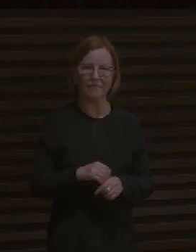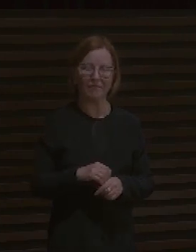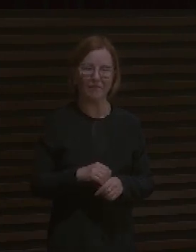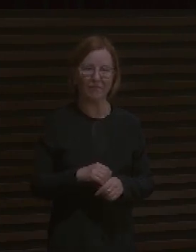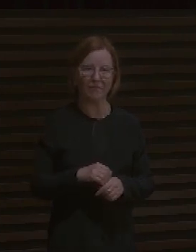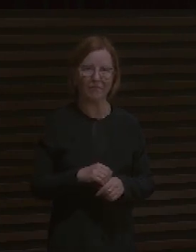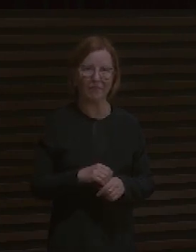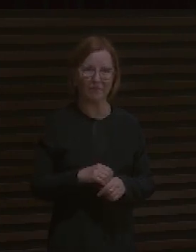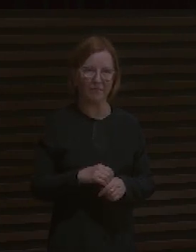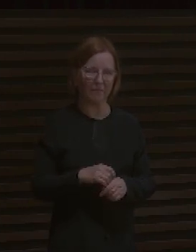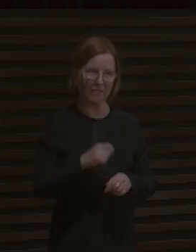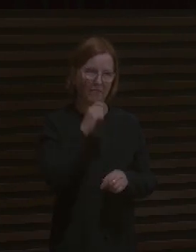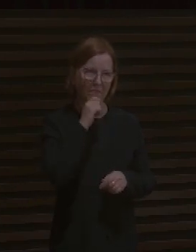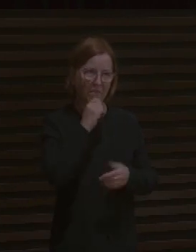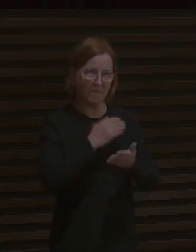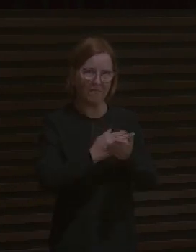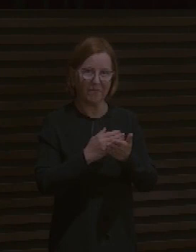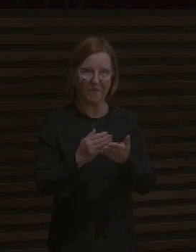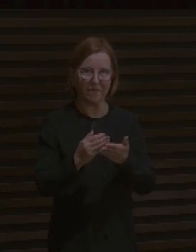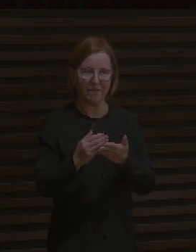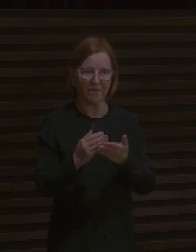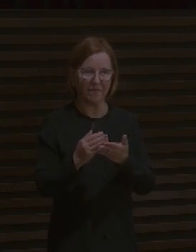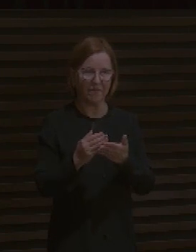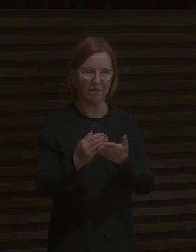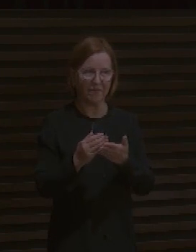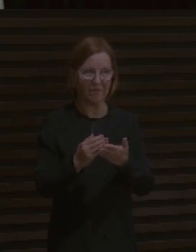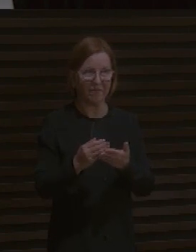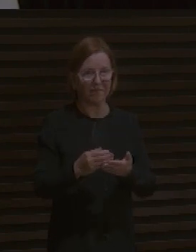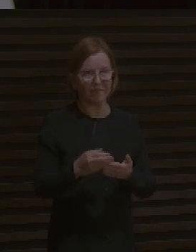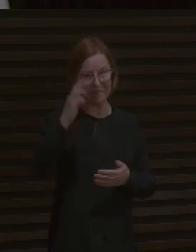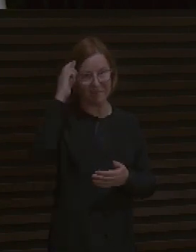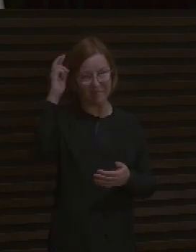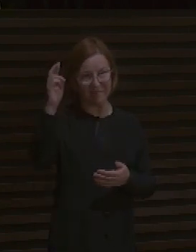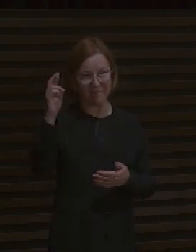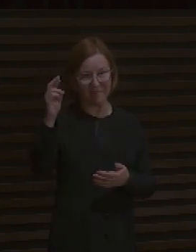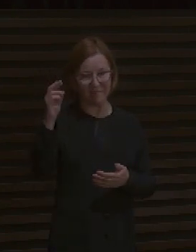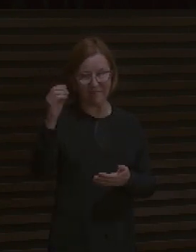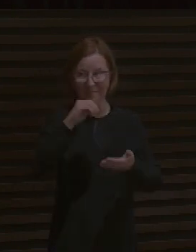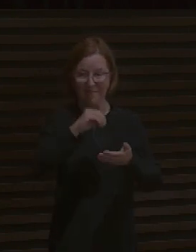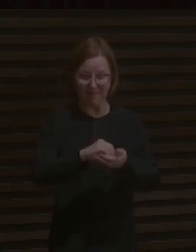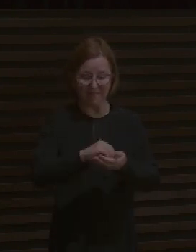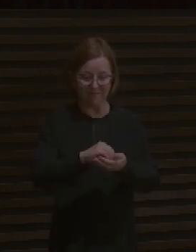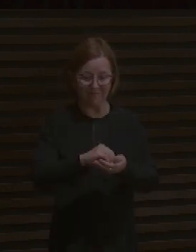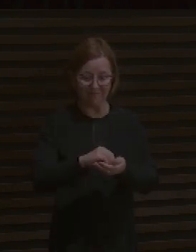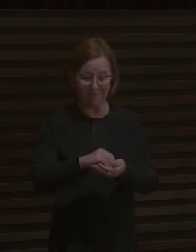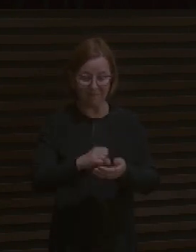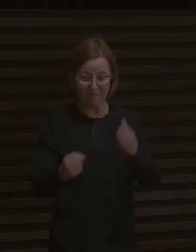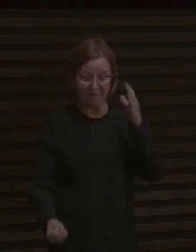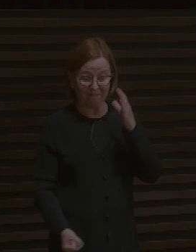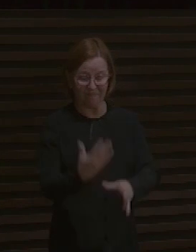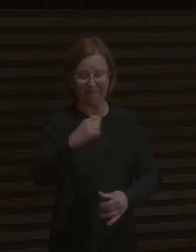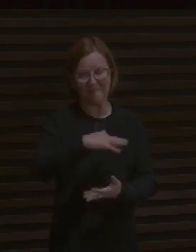Ainda no princípio, Senhor, lançaste os fundamentos da terra, e